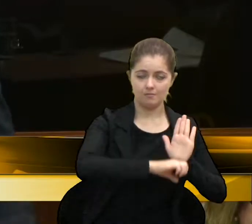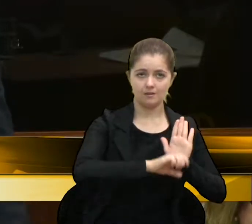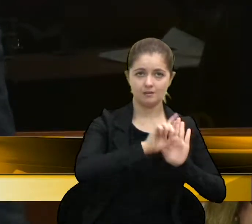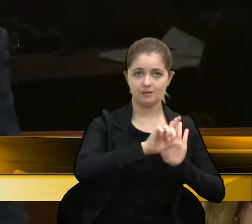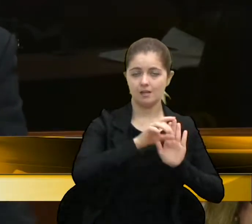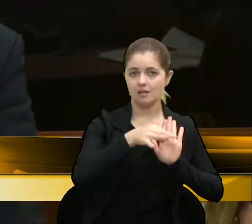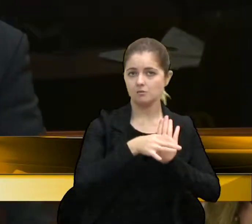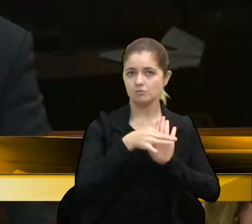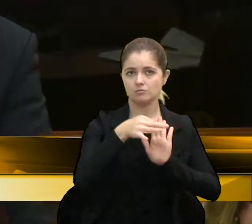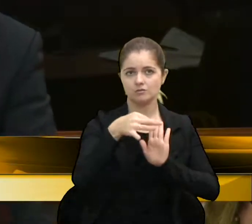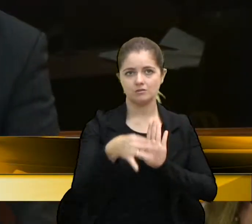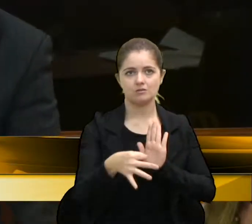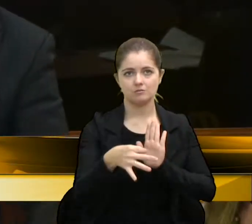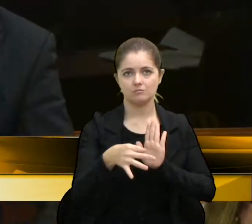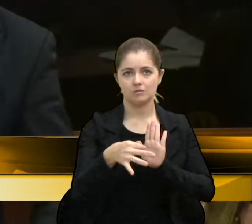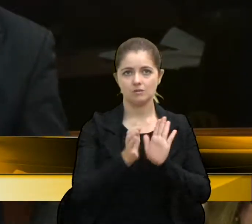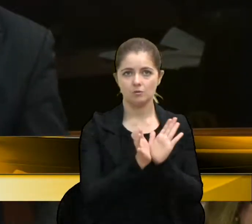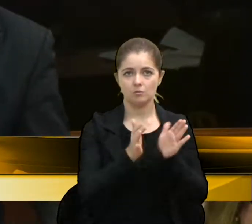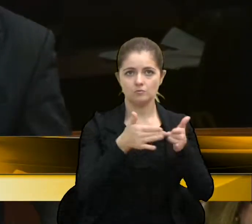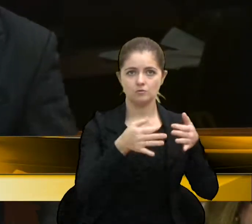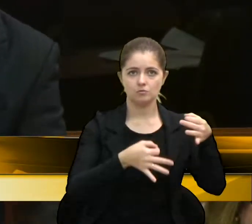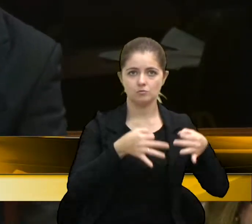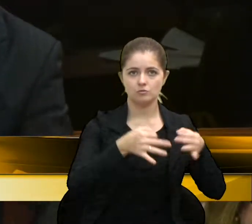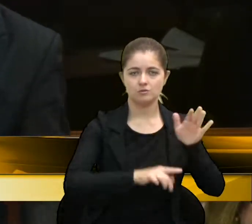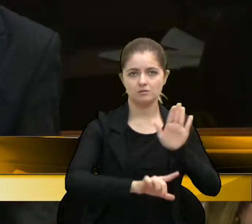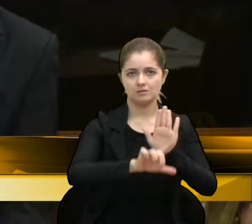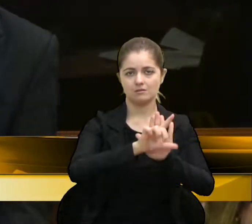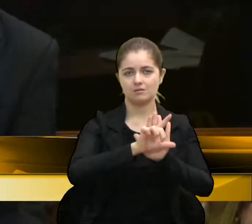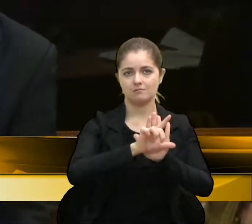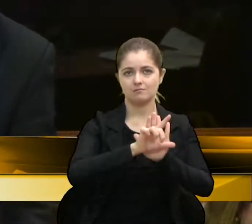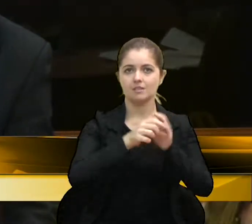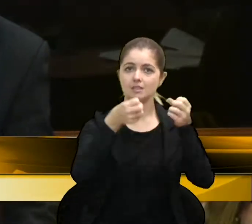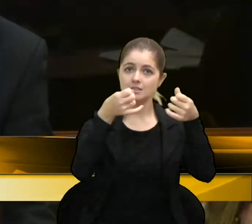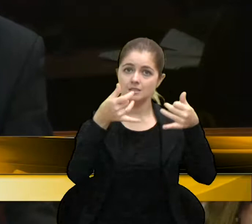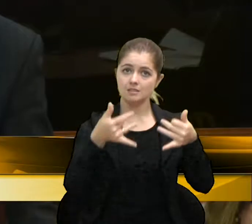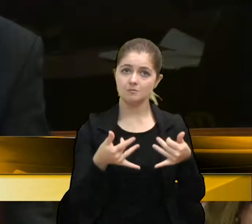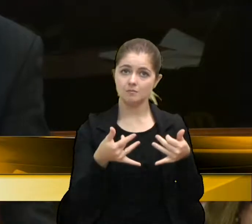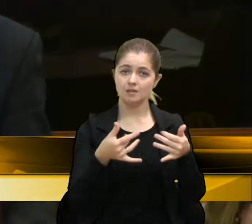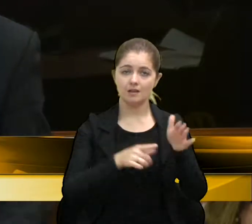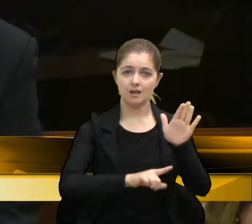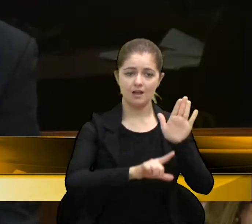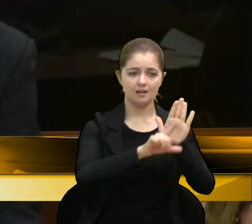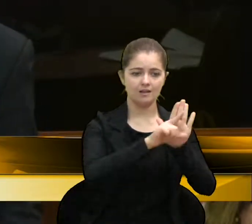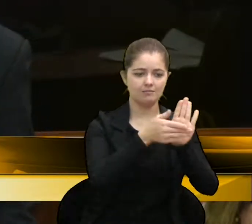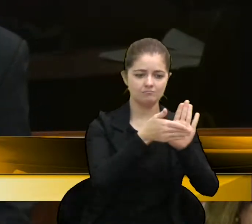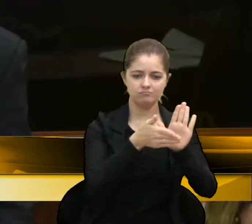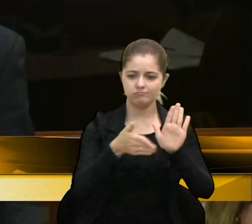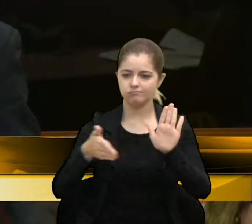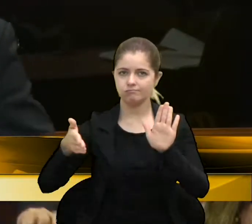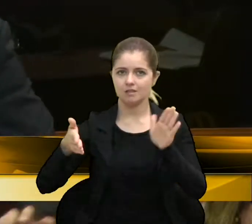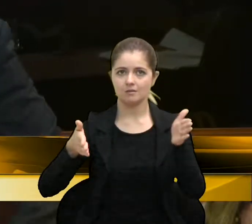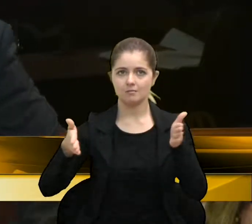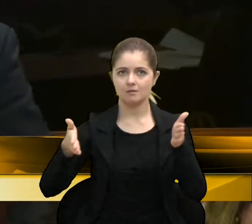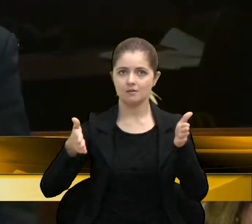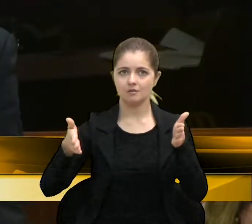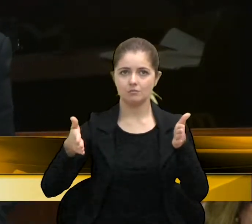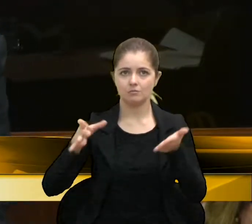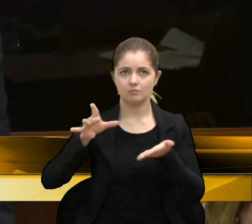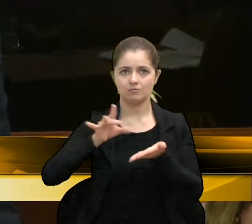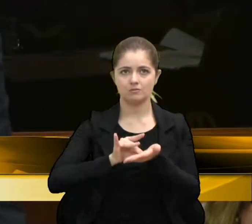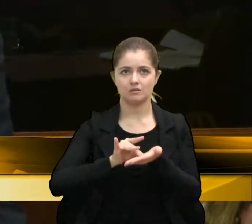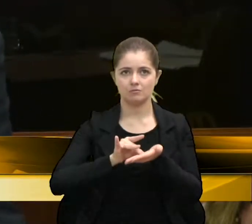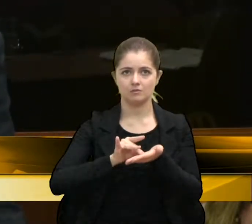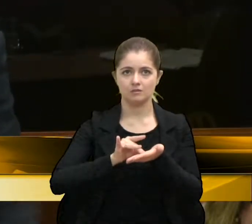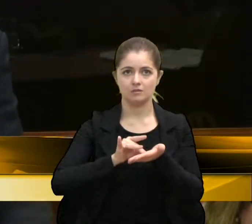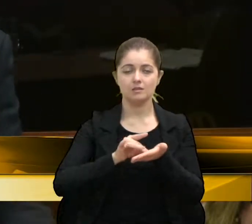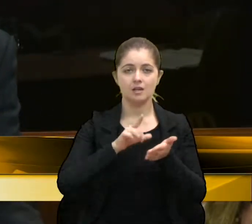Comissão de Constituição, Justiça e Legislação, que fala sobre a vigência da lei. Nós fizemos uma adequação em que, a partir